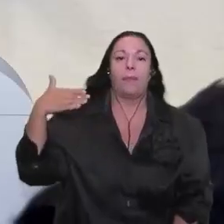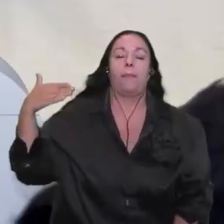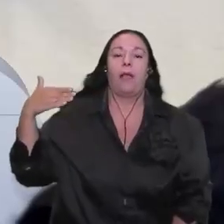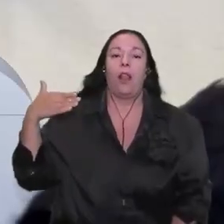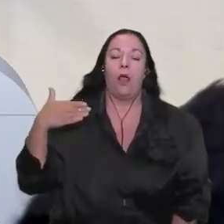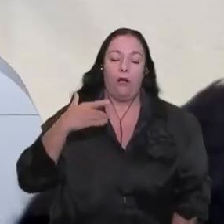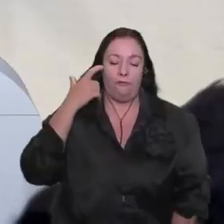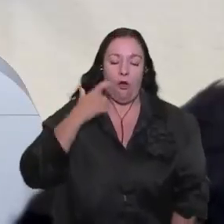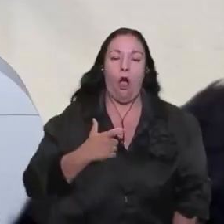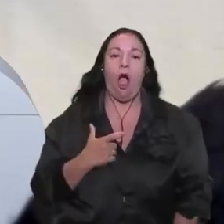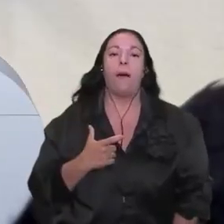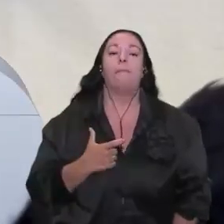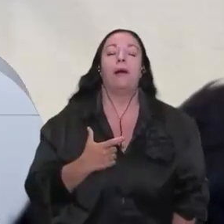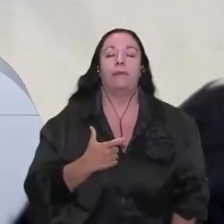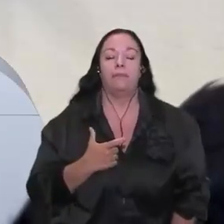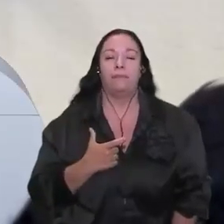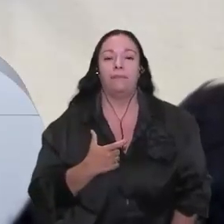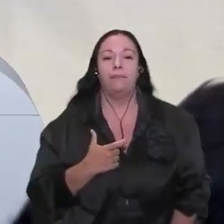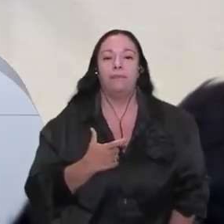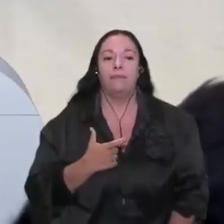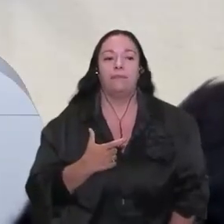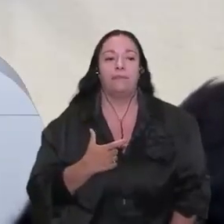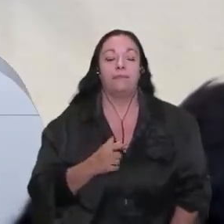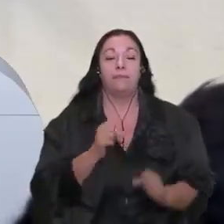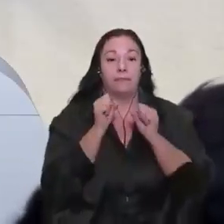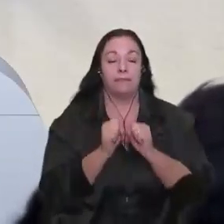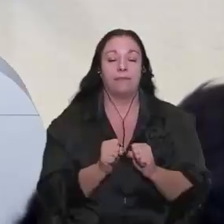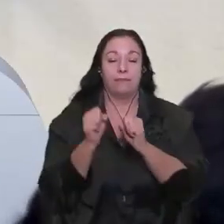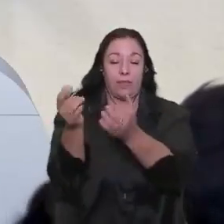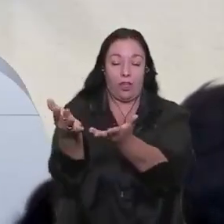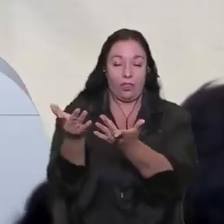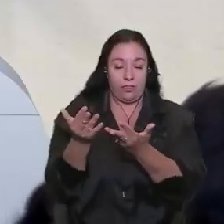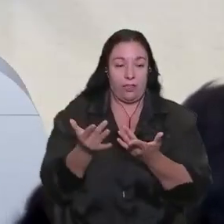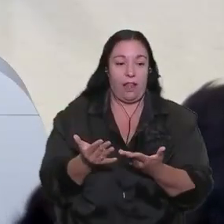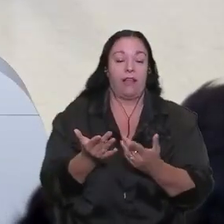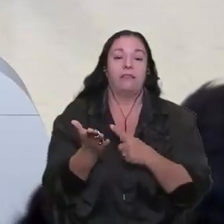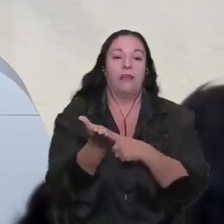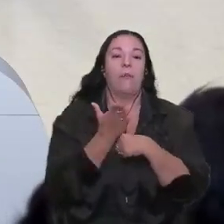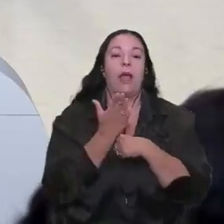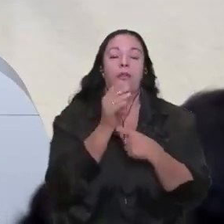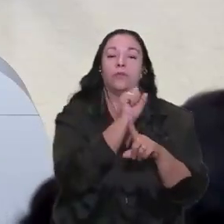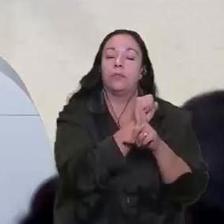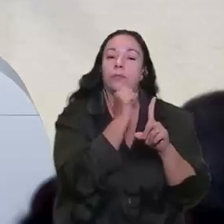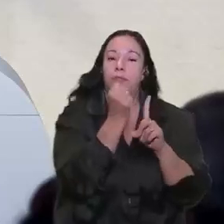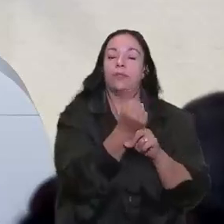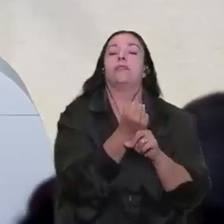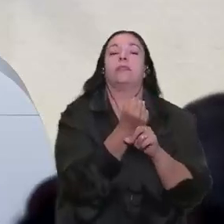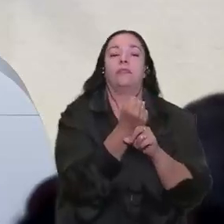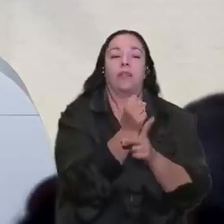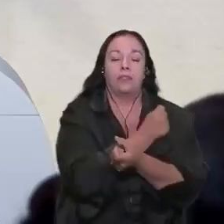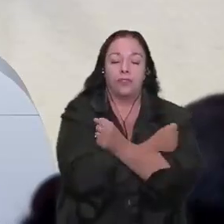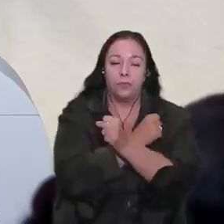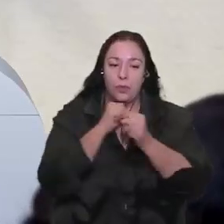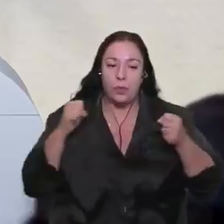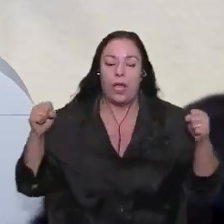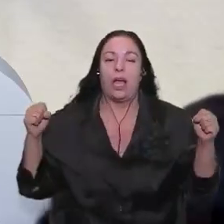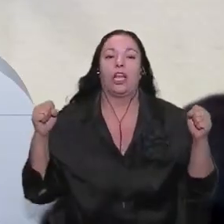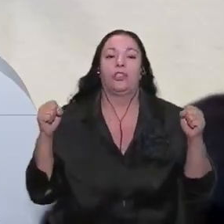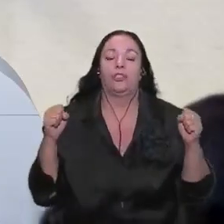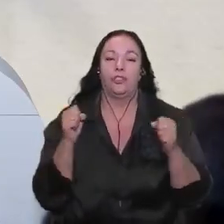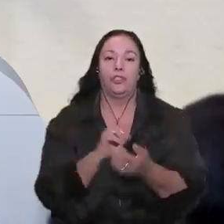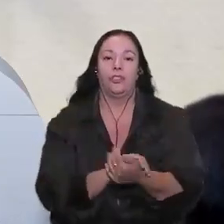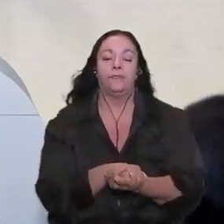forma. E eu acho que isso pode trazer uma contribuição para a sociedade muito grande,